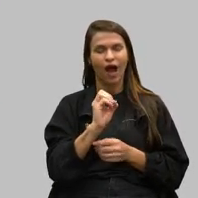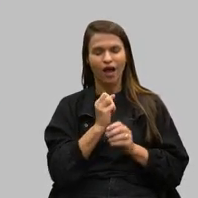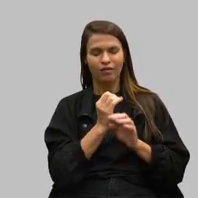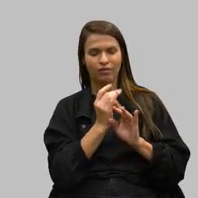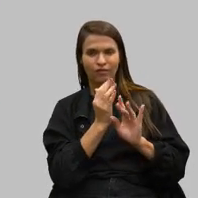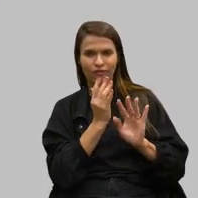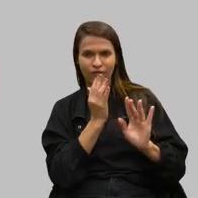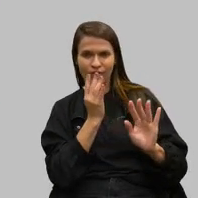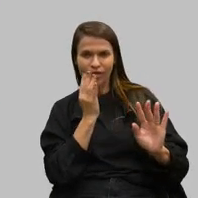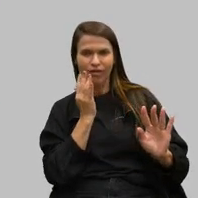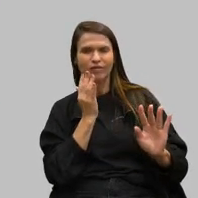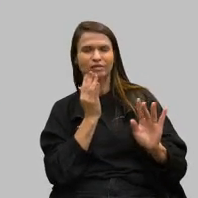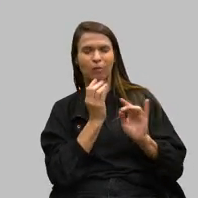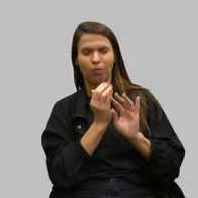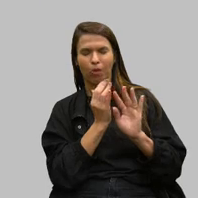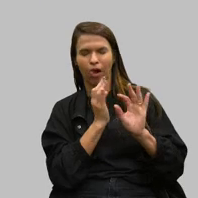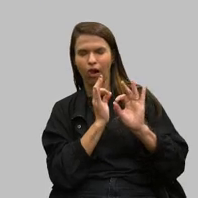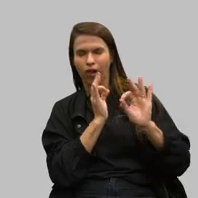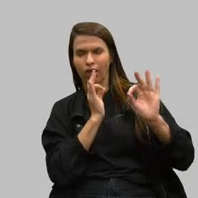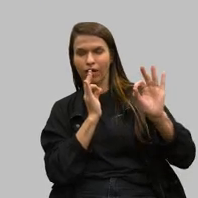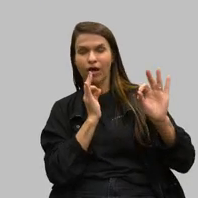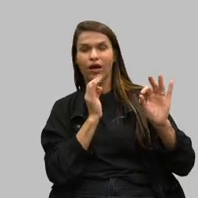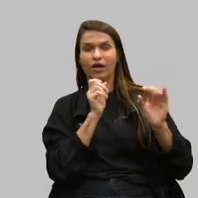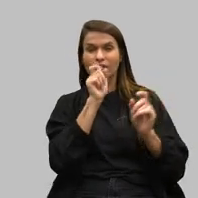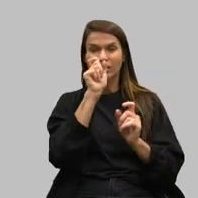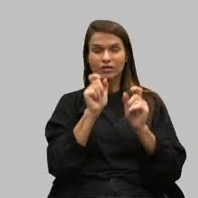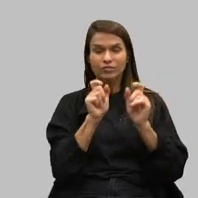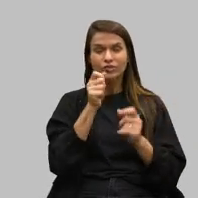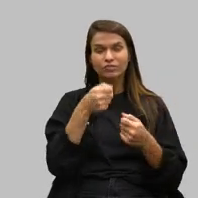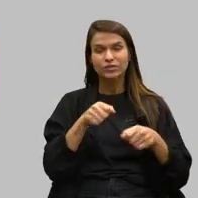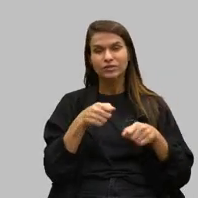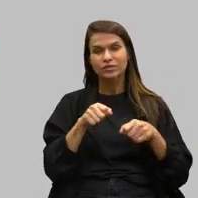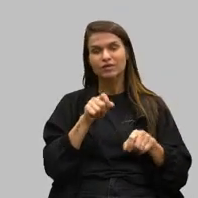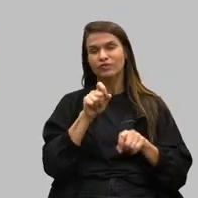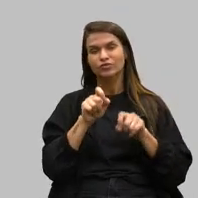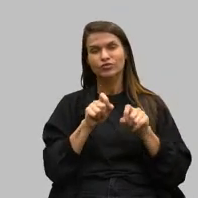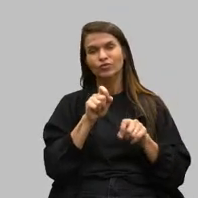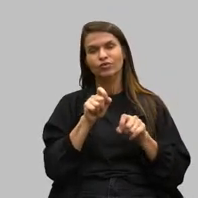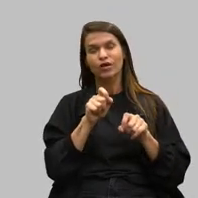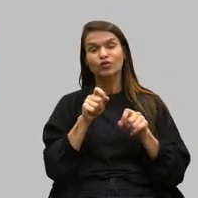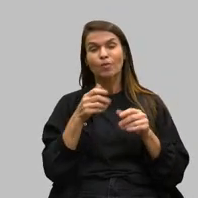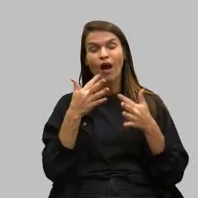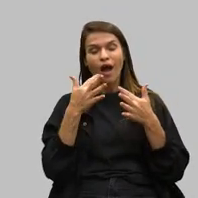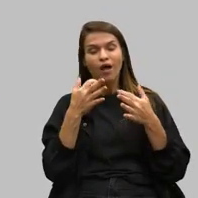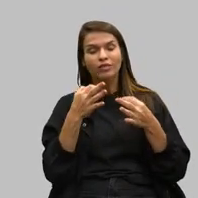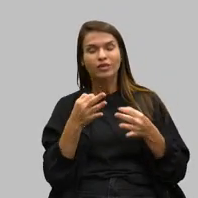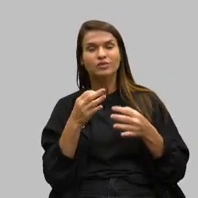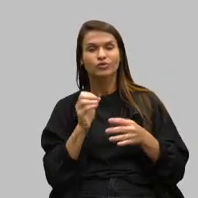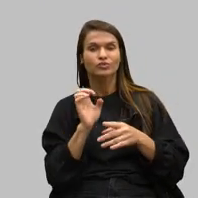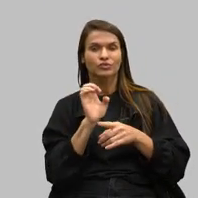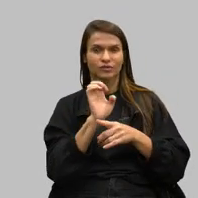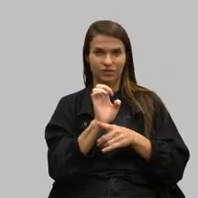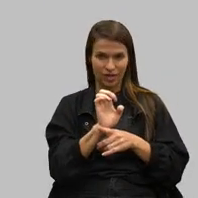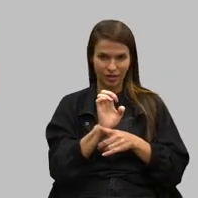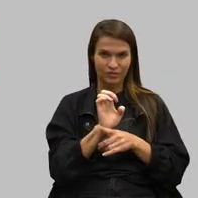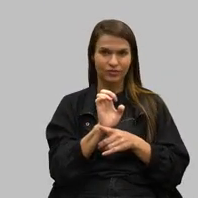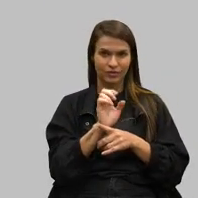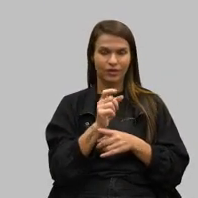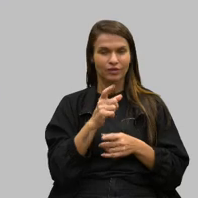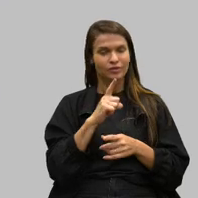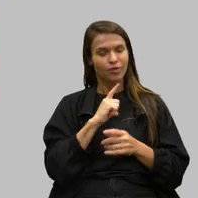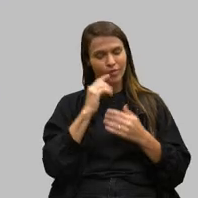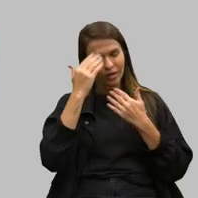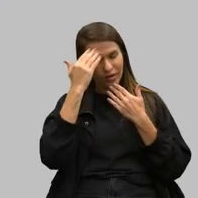e filas e mais longas filas que as pessoas às vezes precisavam de uma certa atenção do estado, então o senhor tem a minha